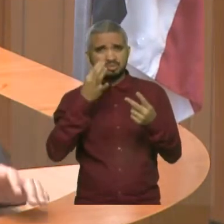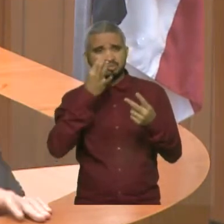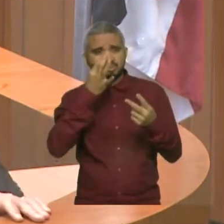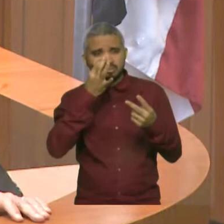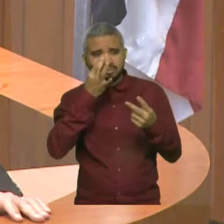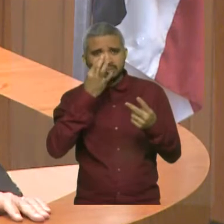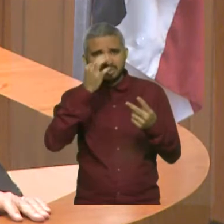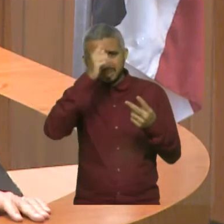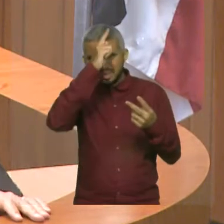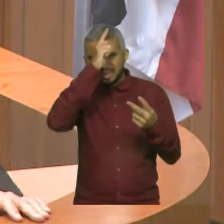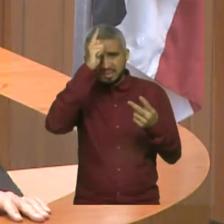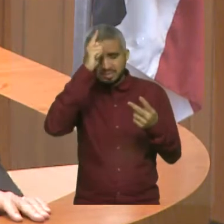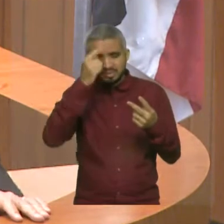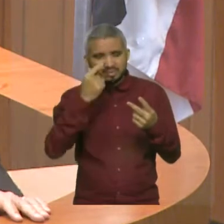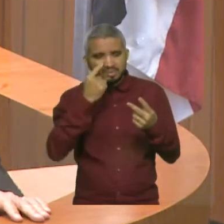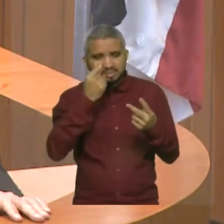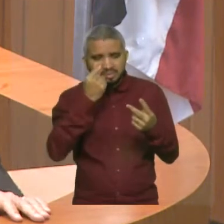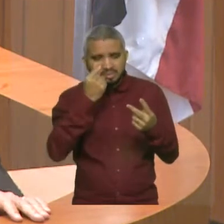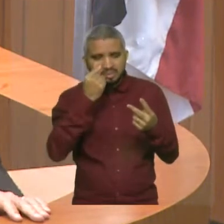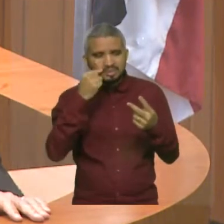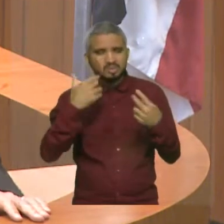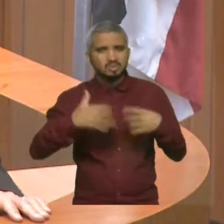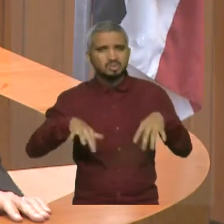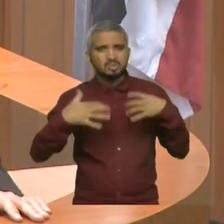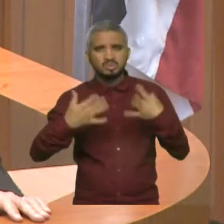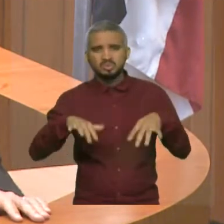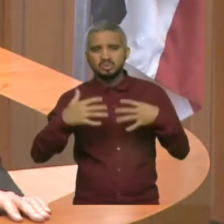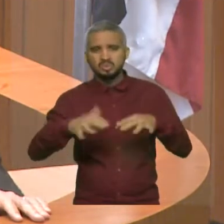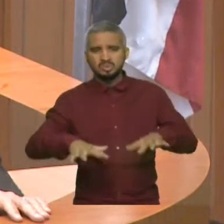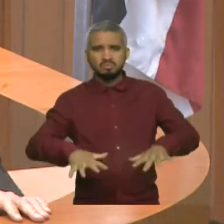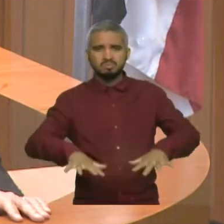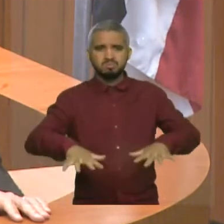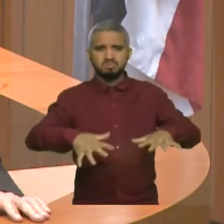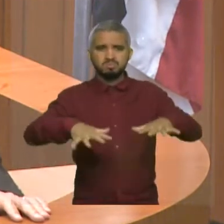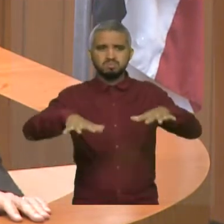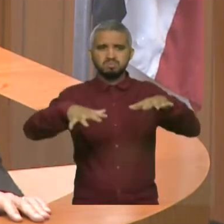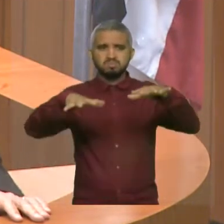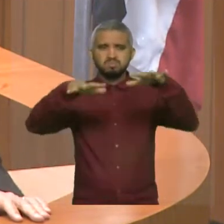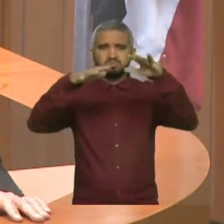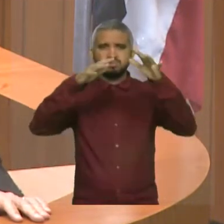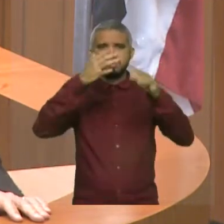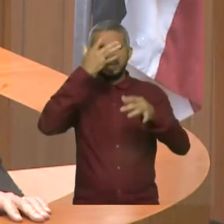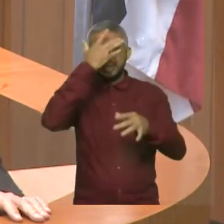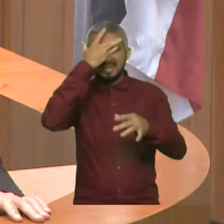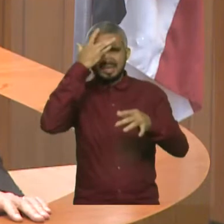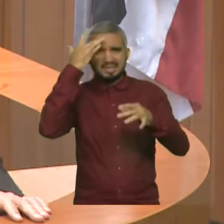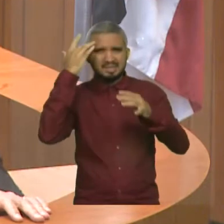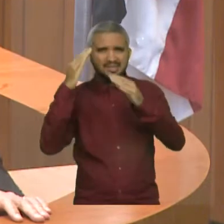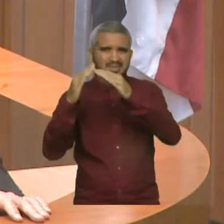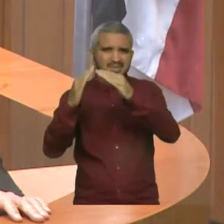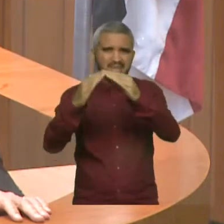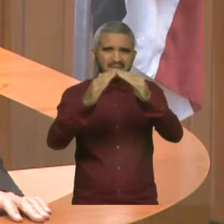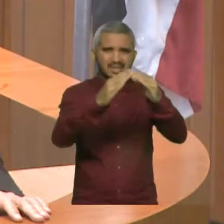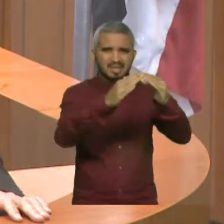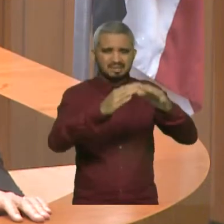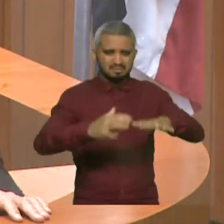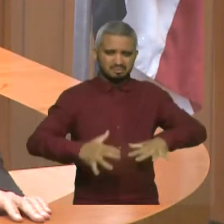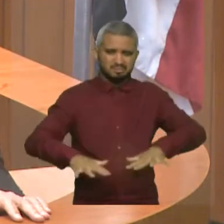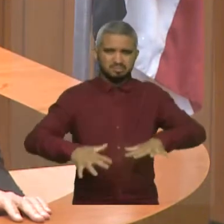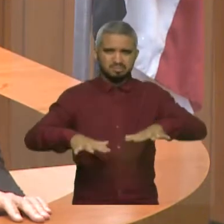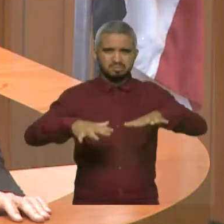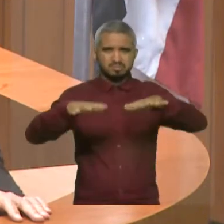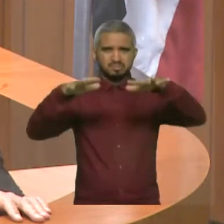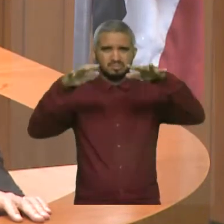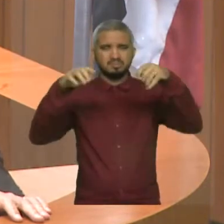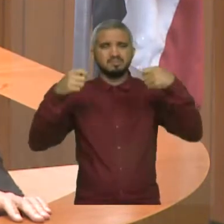centenas de residências, né, inundadas pelo volume de água do rio Grajaú, e precisa realmente da